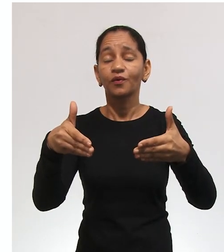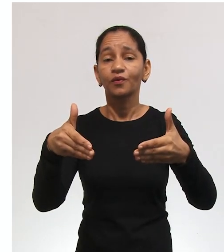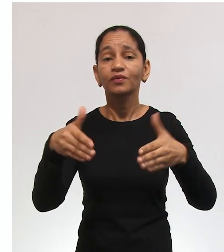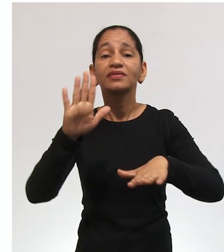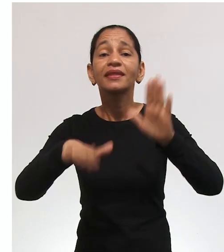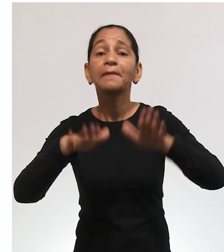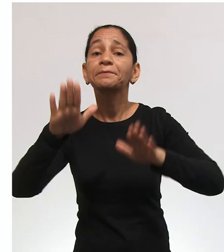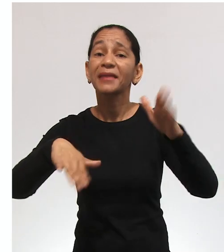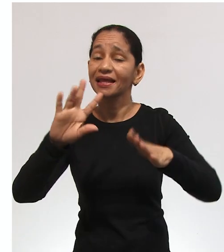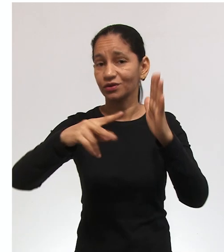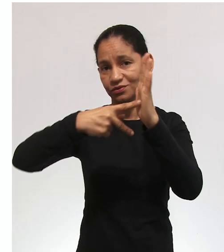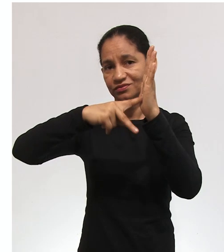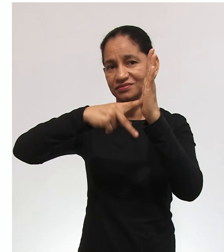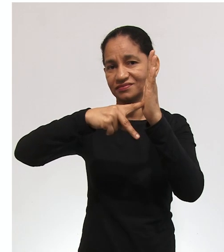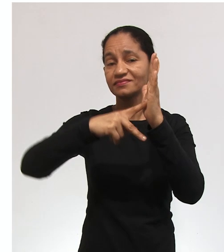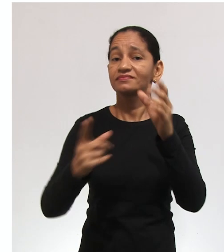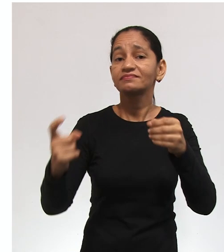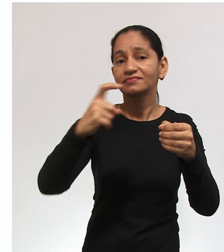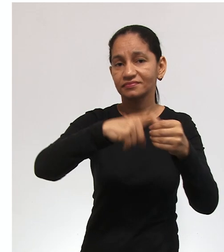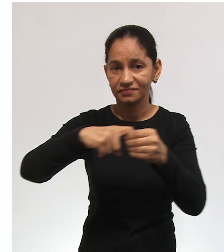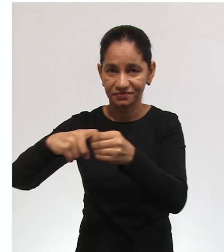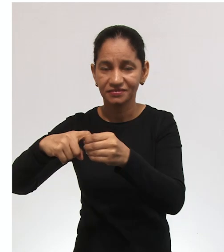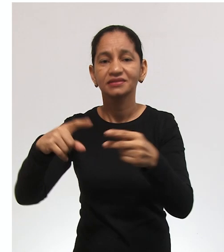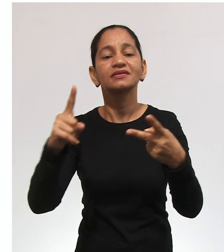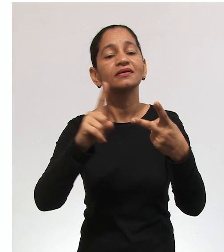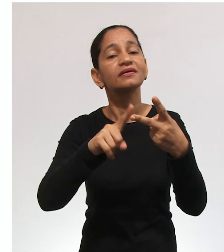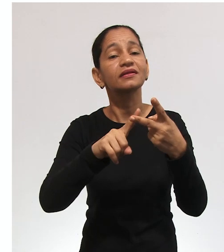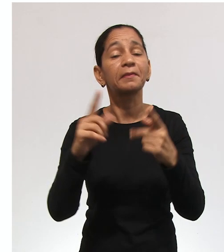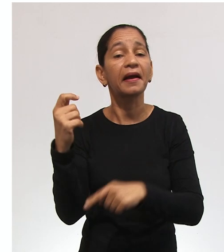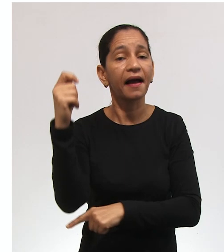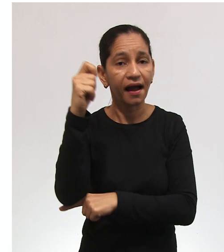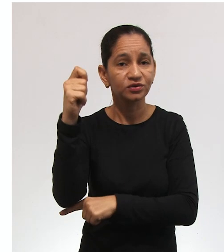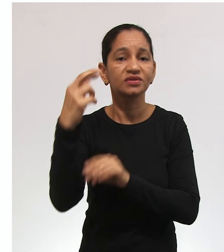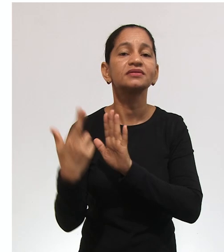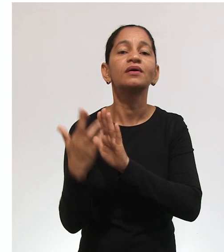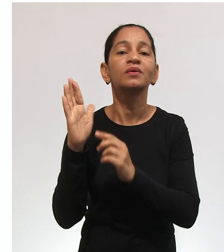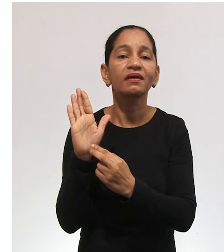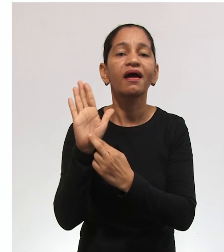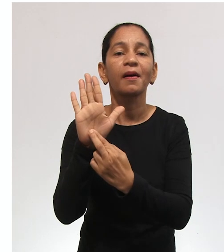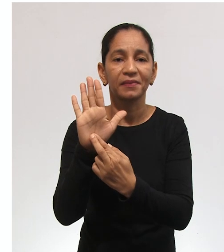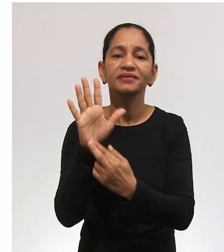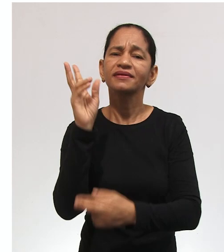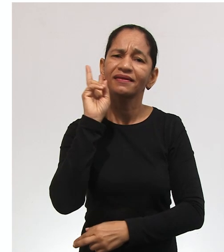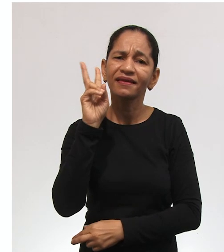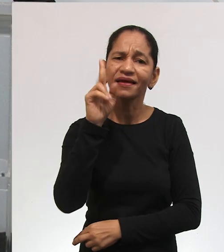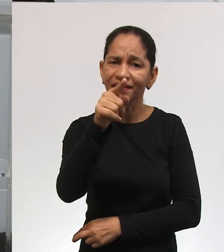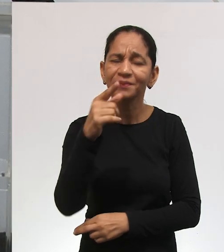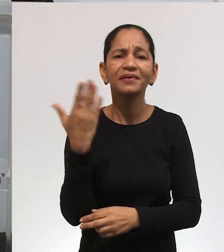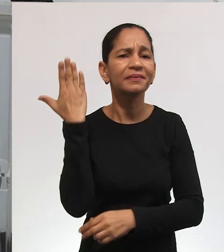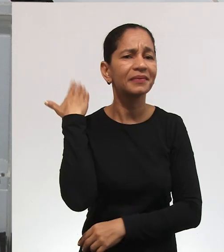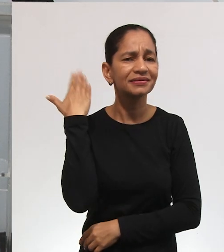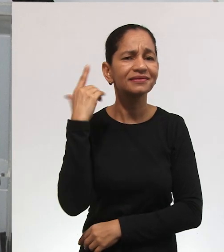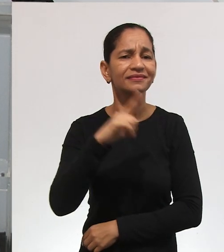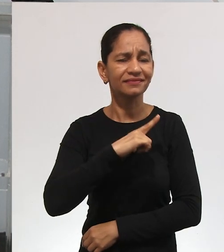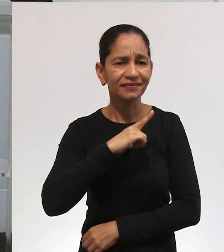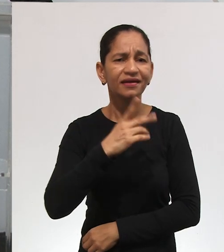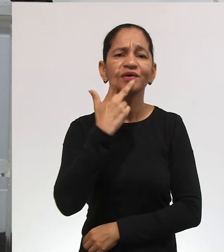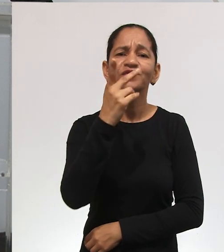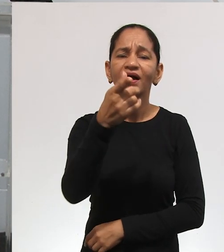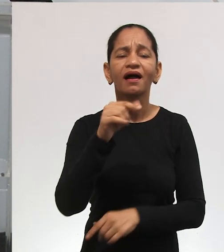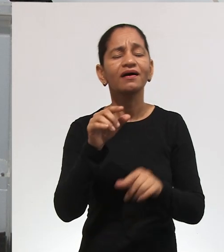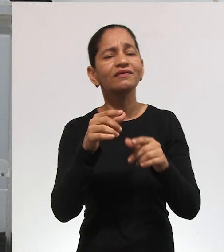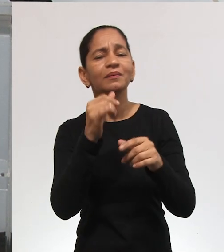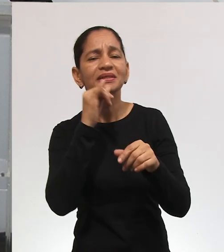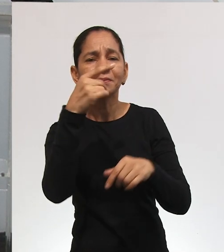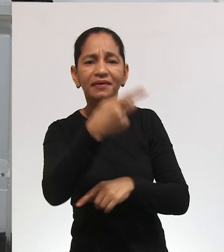aos sindicatos e associações representativas. Vocês devem se lembrar que lá atrás eu falava